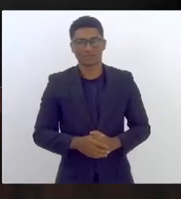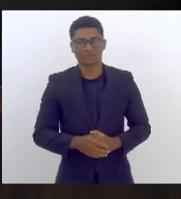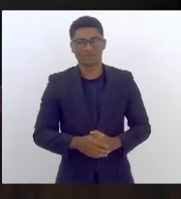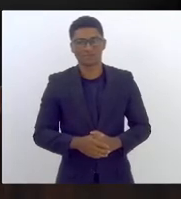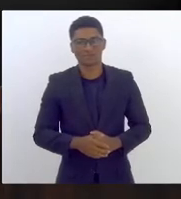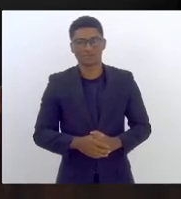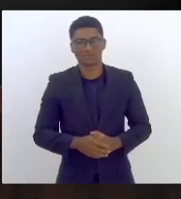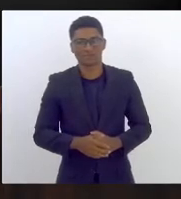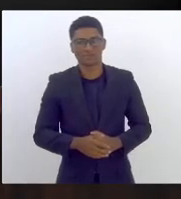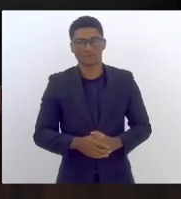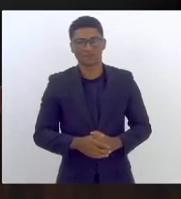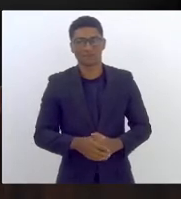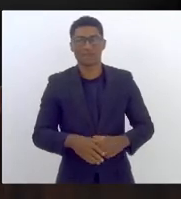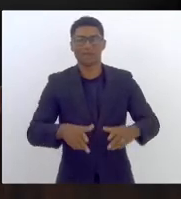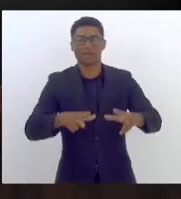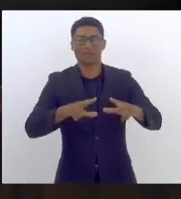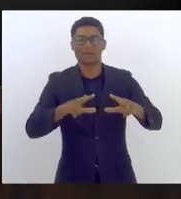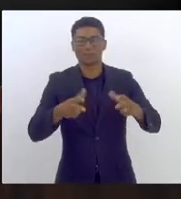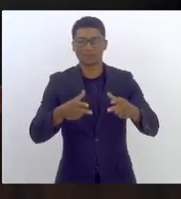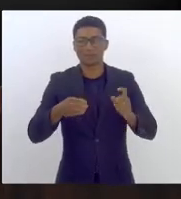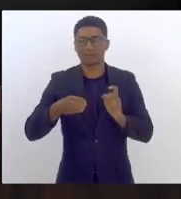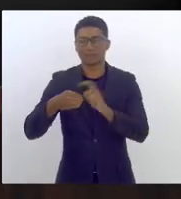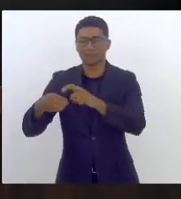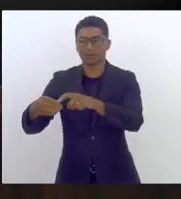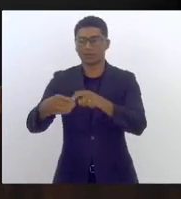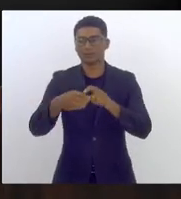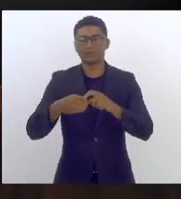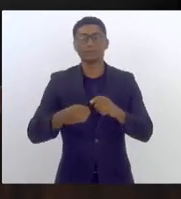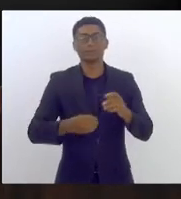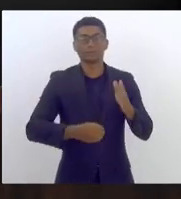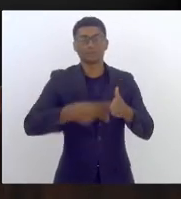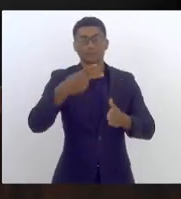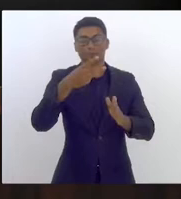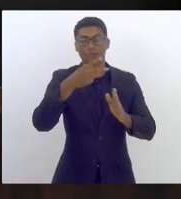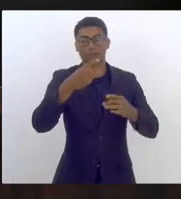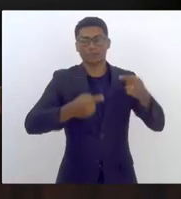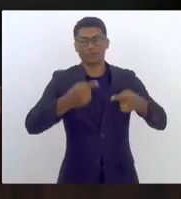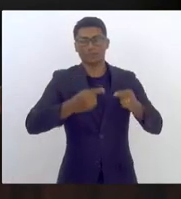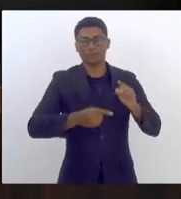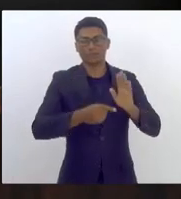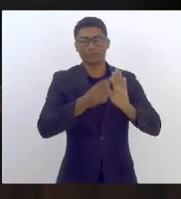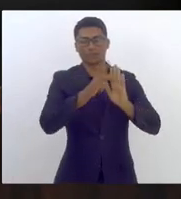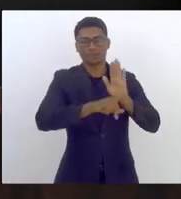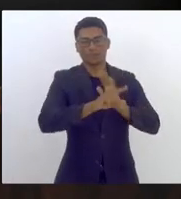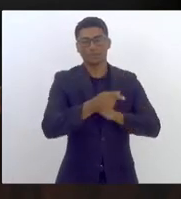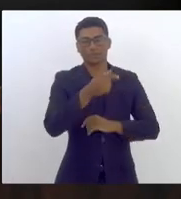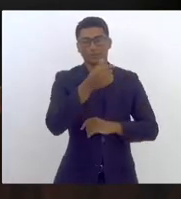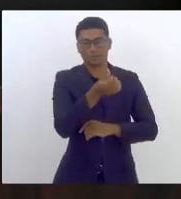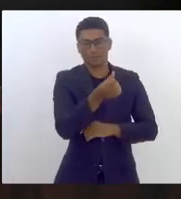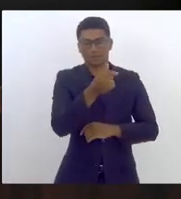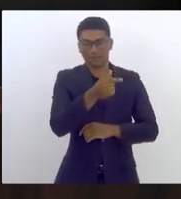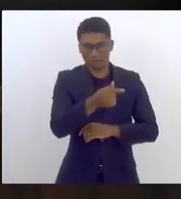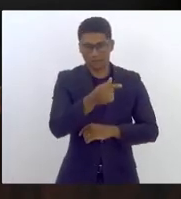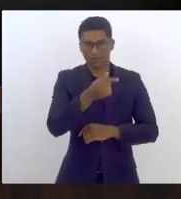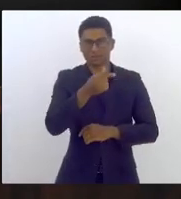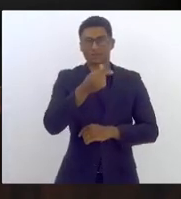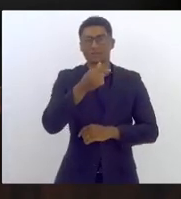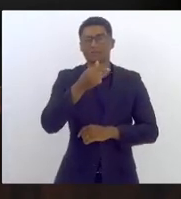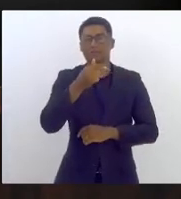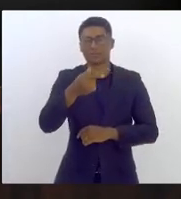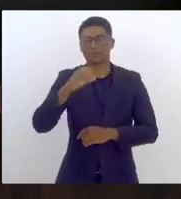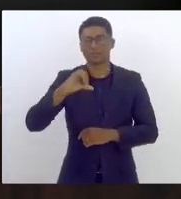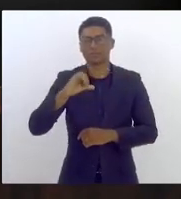retorna as comissões em segunda discussão projeto de lei 6279 de 22 de autoria Deputado